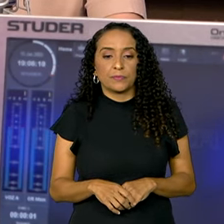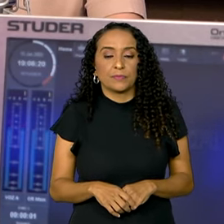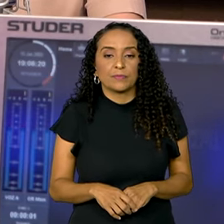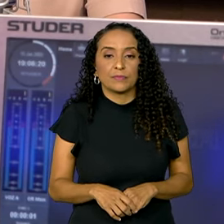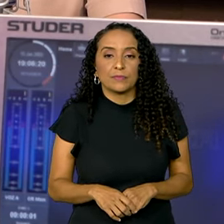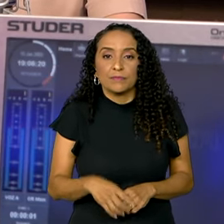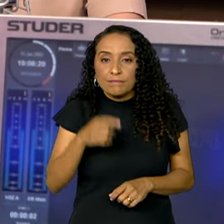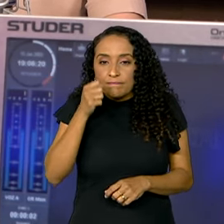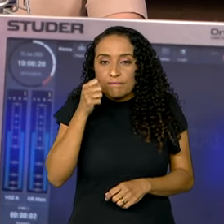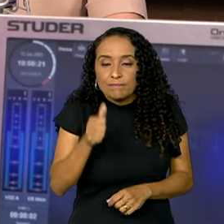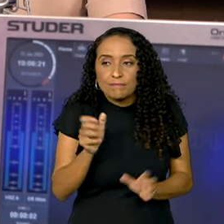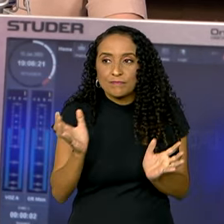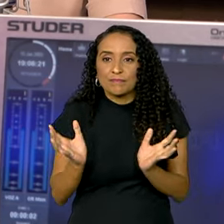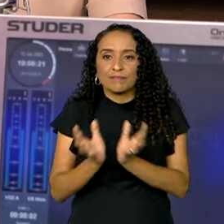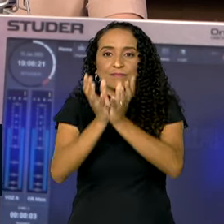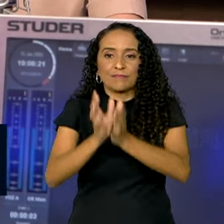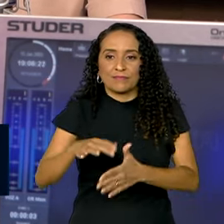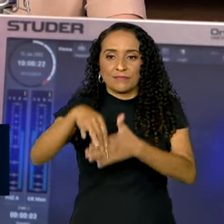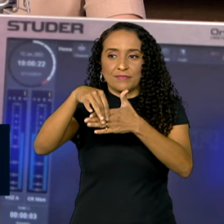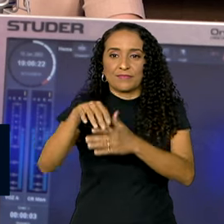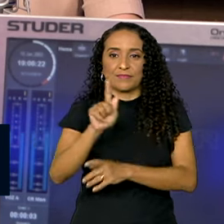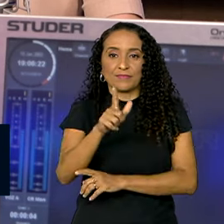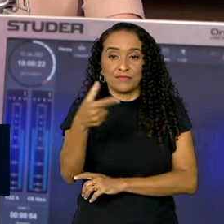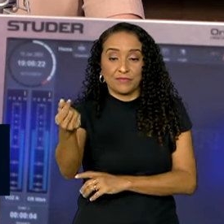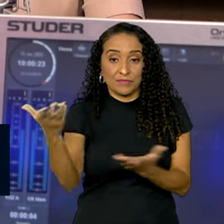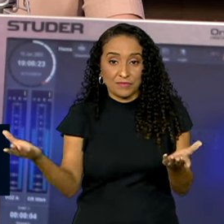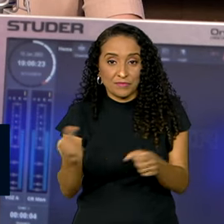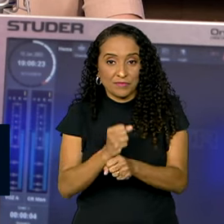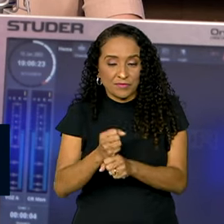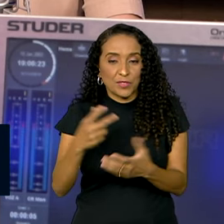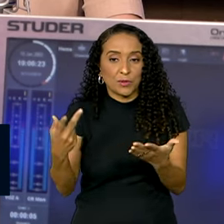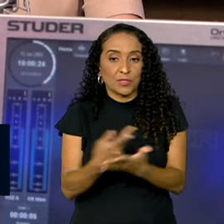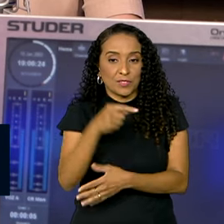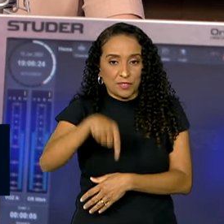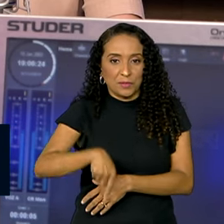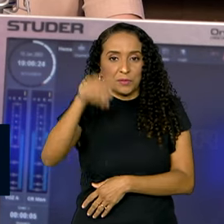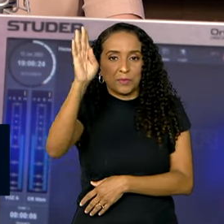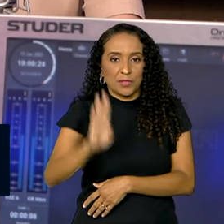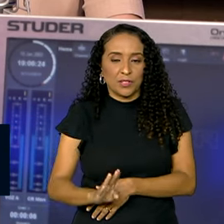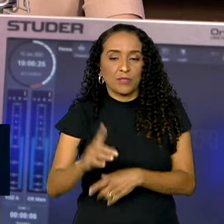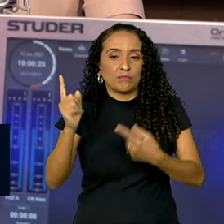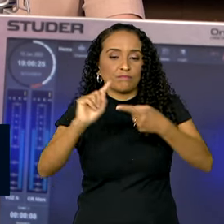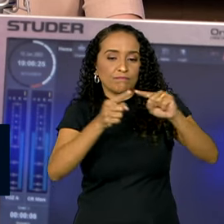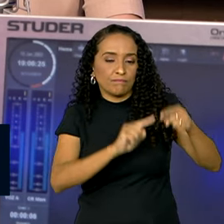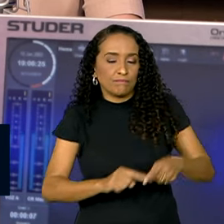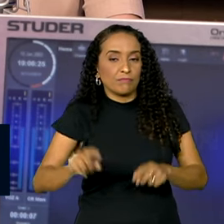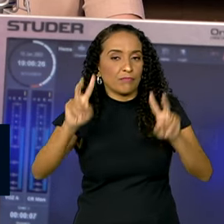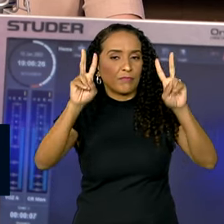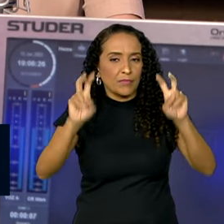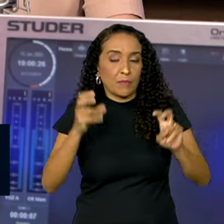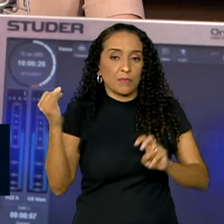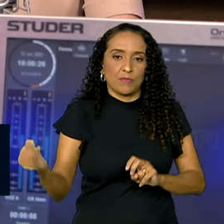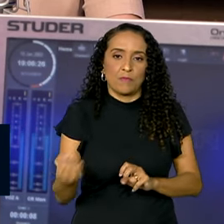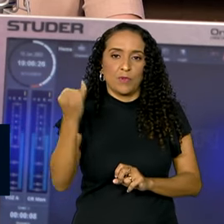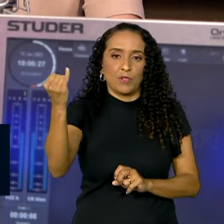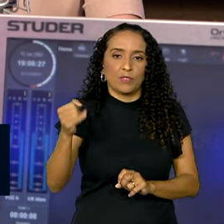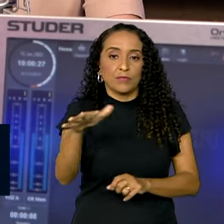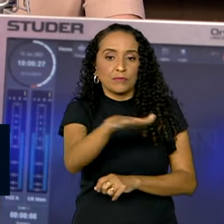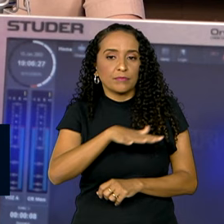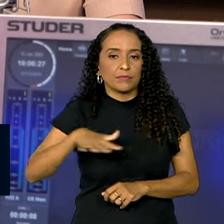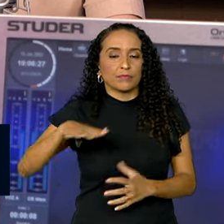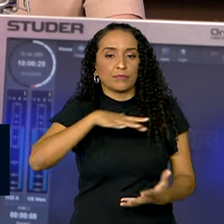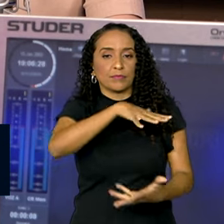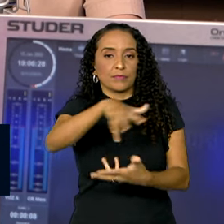está chegando a cúpula de líderes do G20 que esse ano acontece no Brasil e vai discutir os temas mais relevantes do cenário